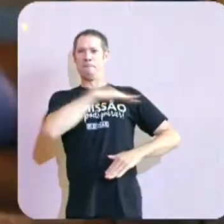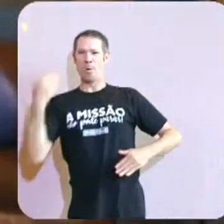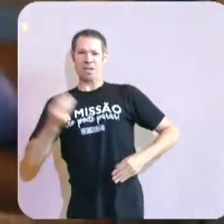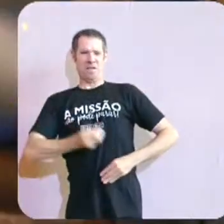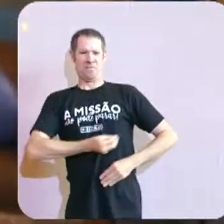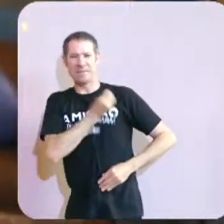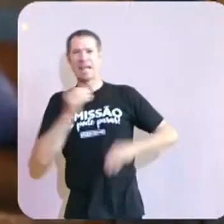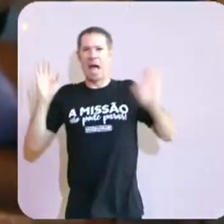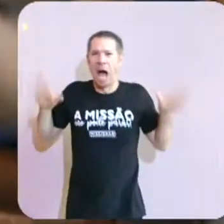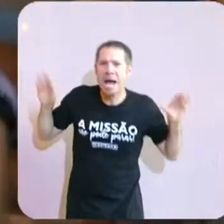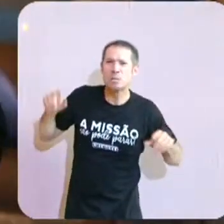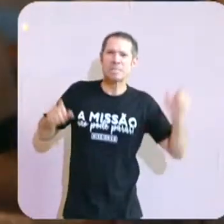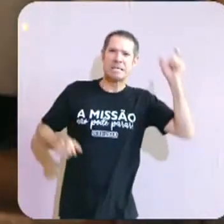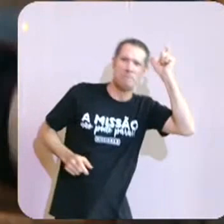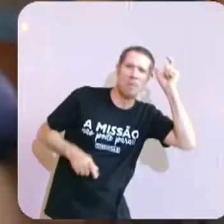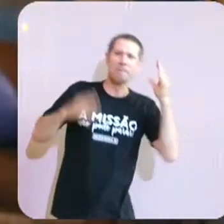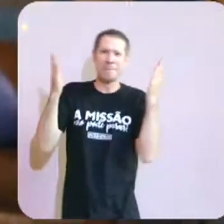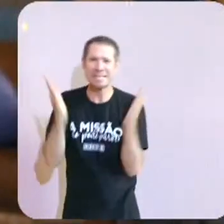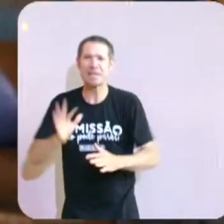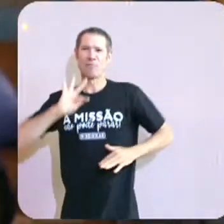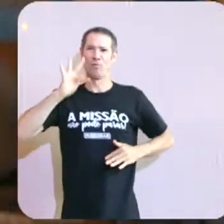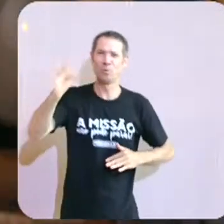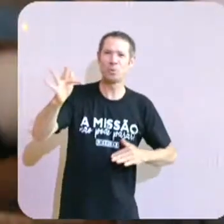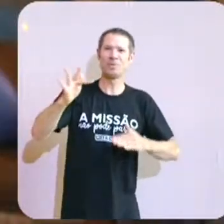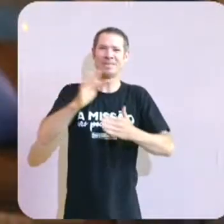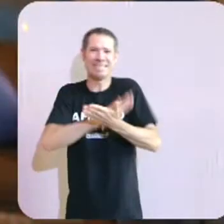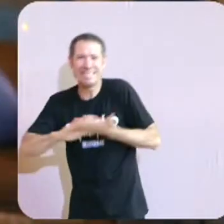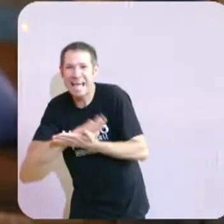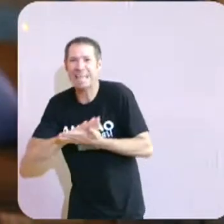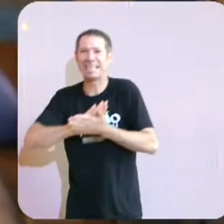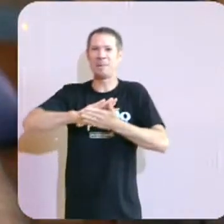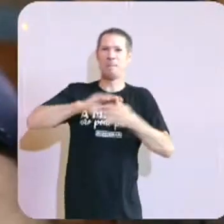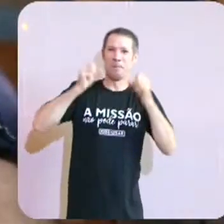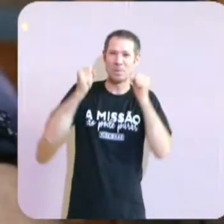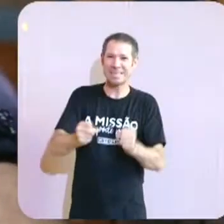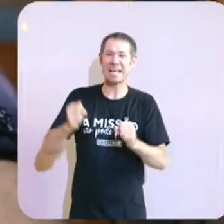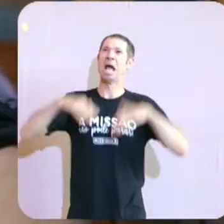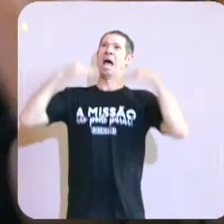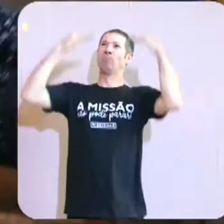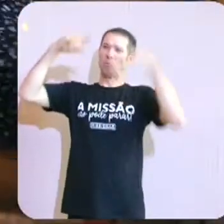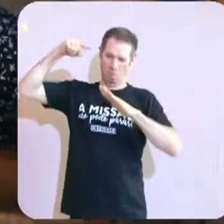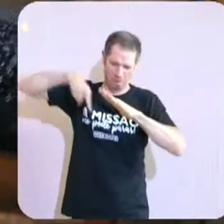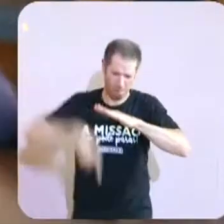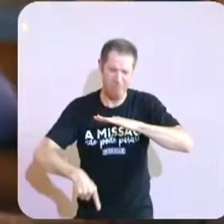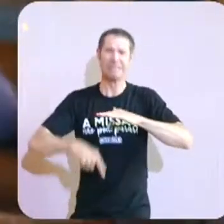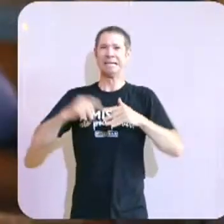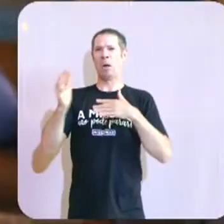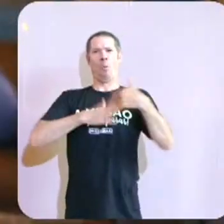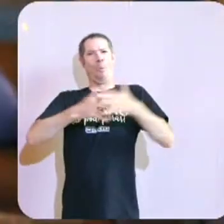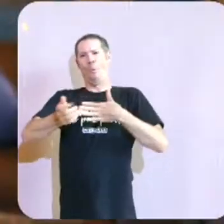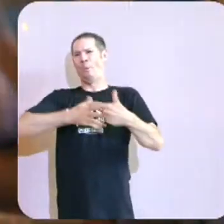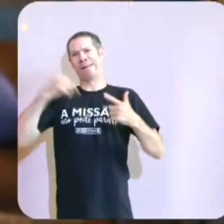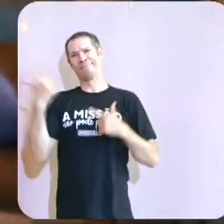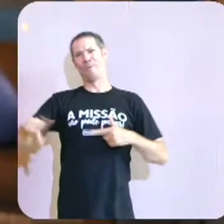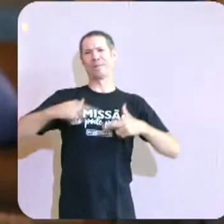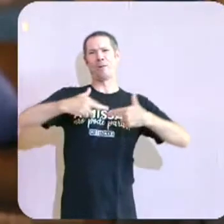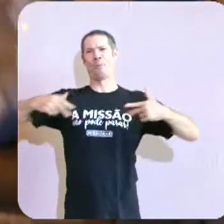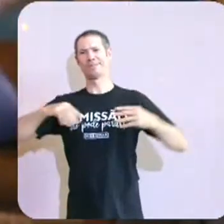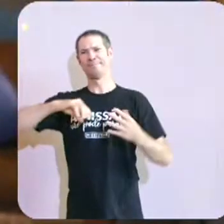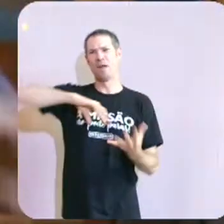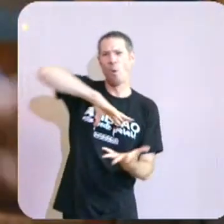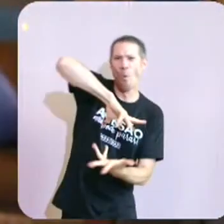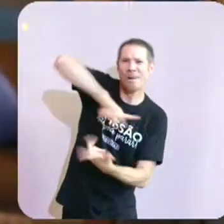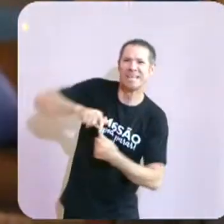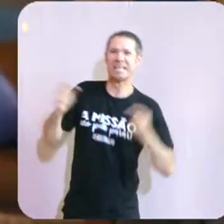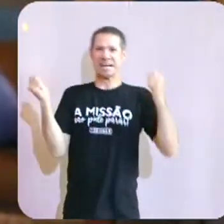vida, nem anjos, nem demônios, nem o presente, nem o futuro, nem quaisquer poderes, nem altura, nem profundidade, nem qualquer outra coisa na criação